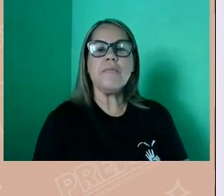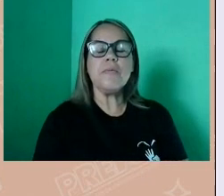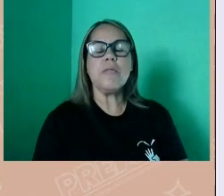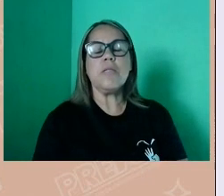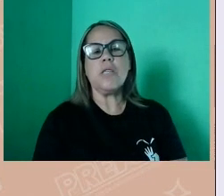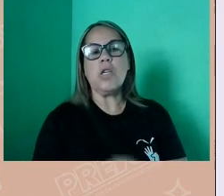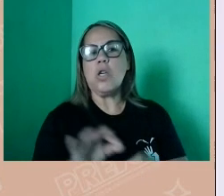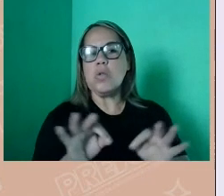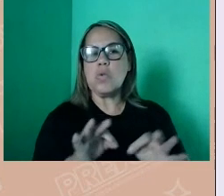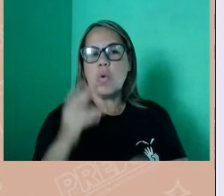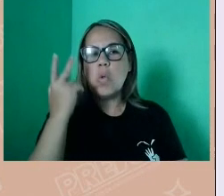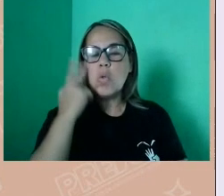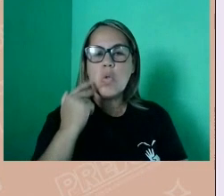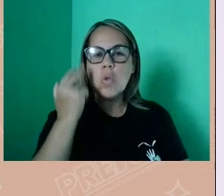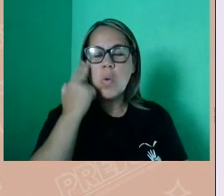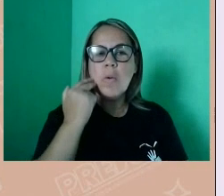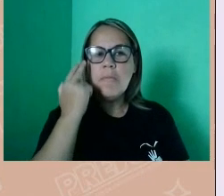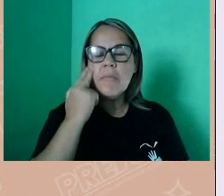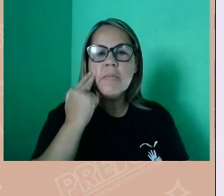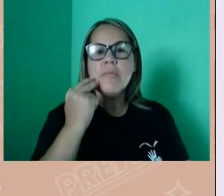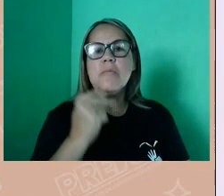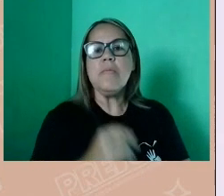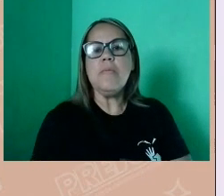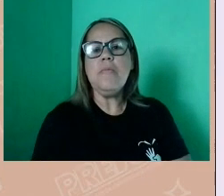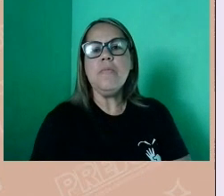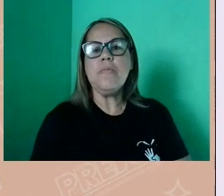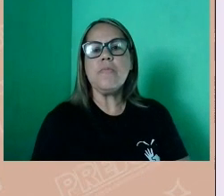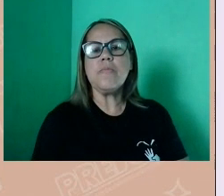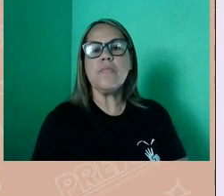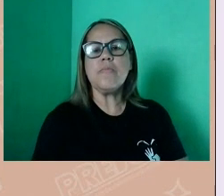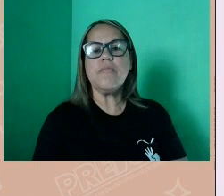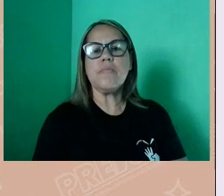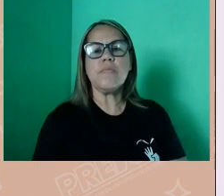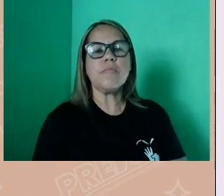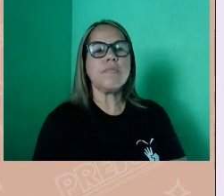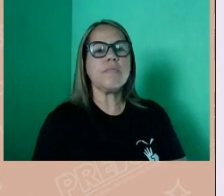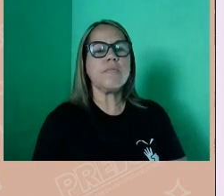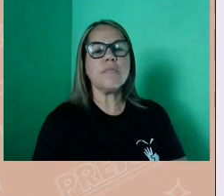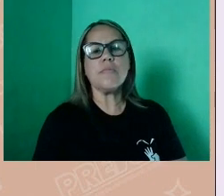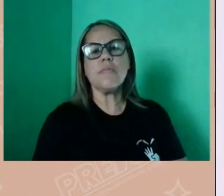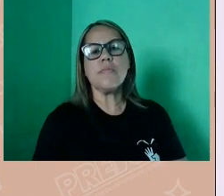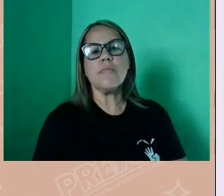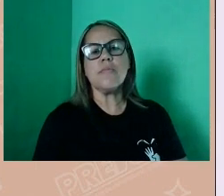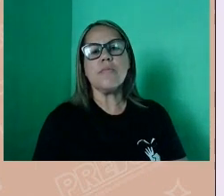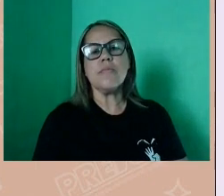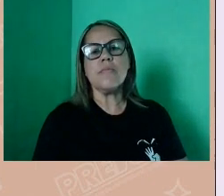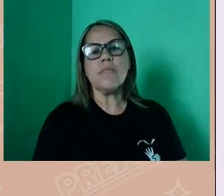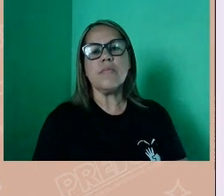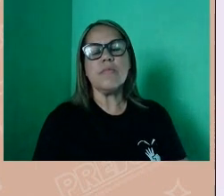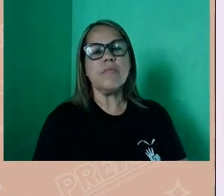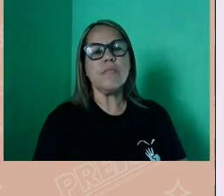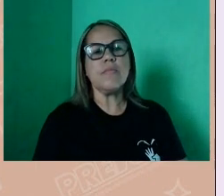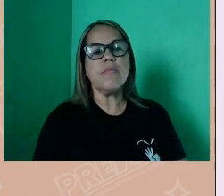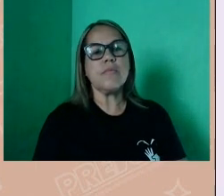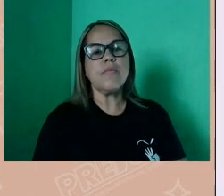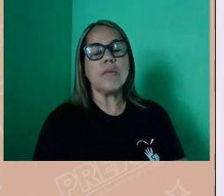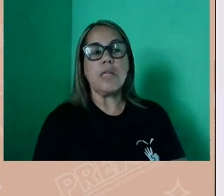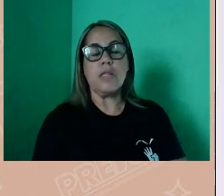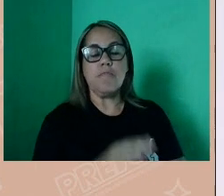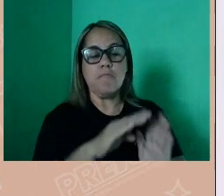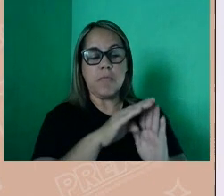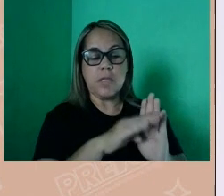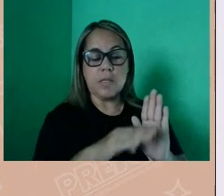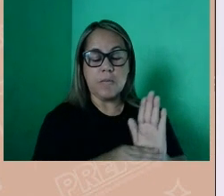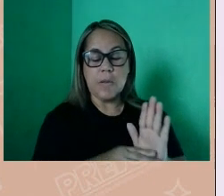and women related procedures procedimentos relacionados às mulheres estão em vigor are in